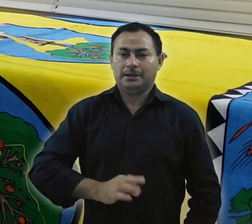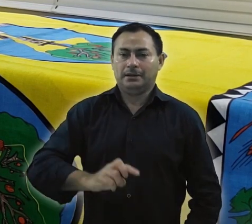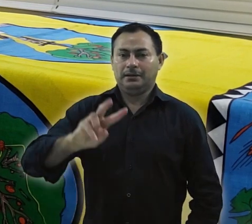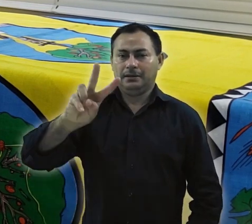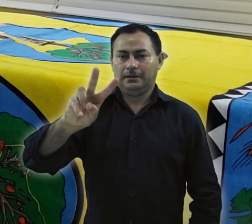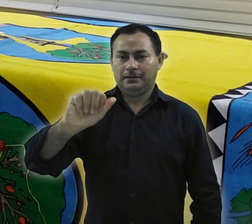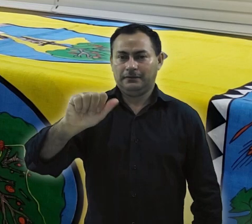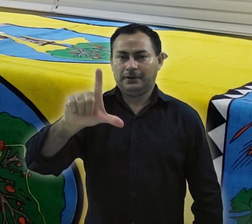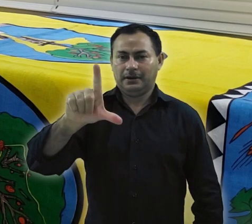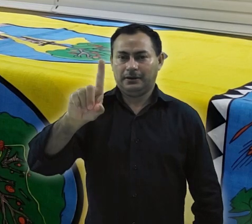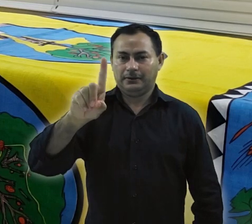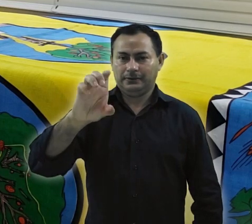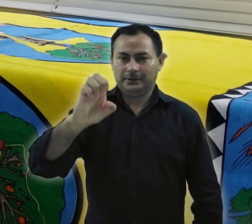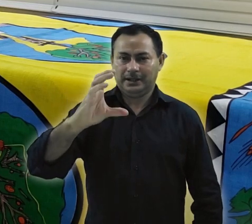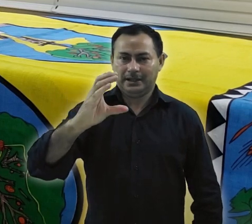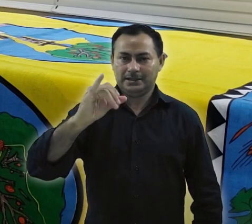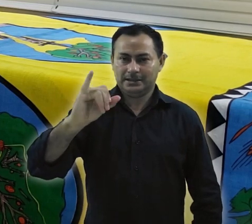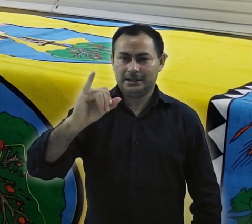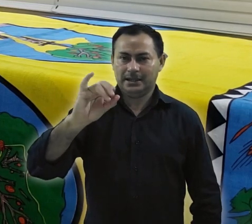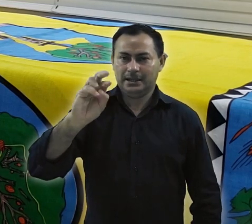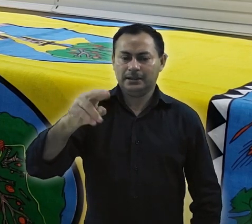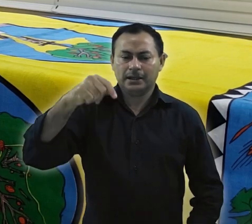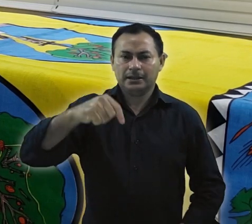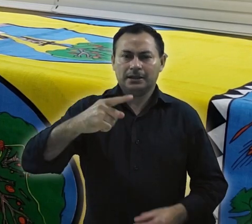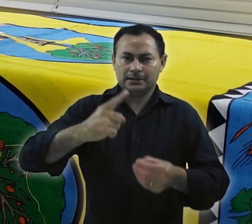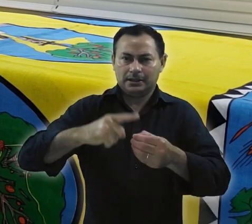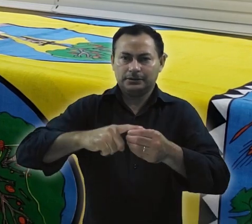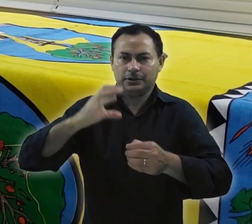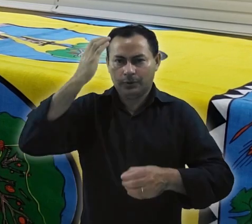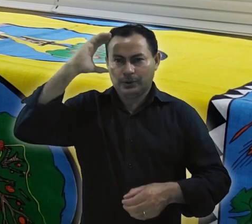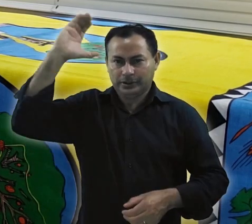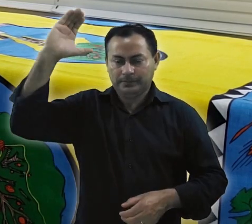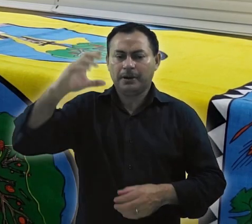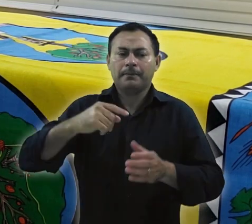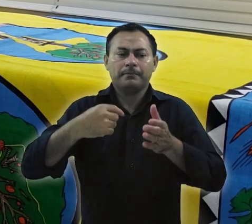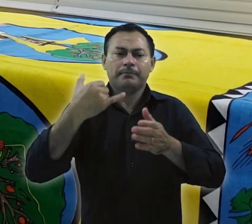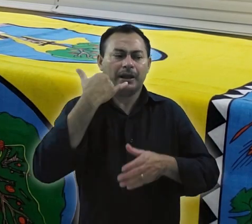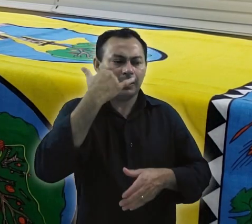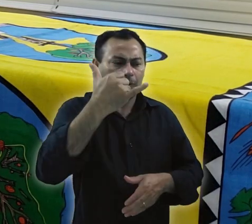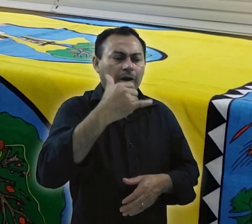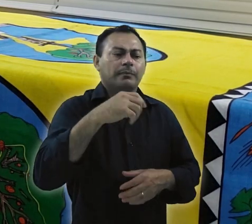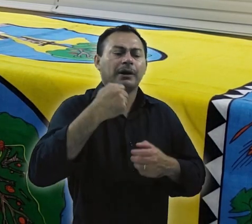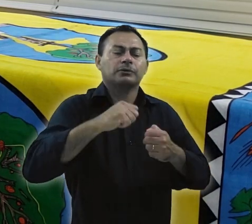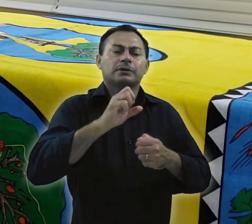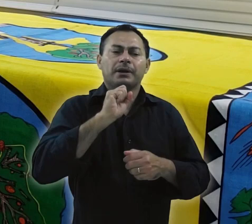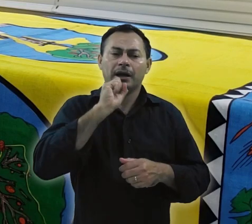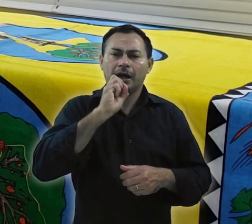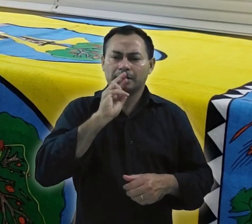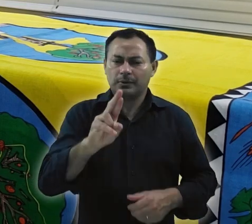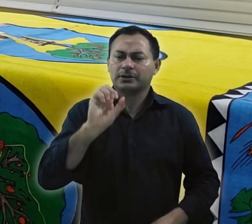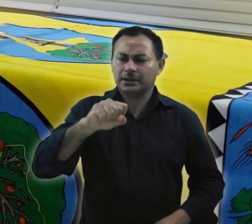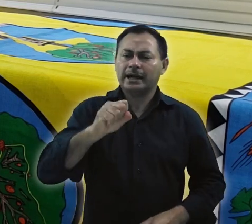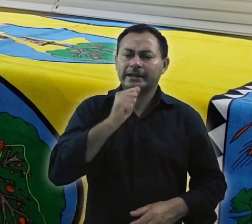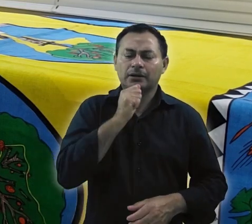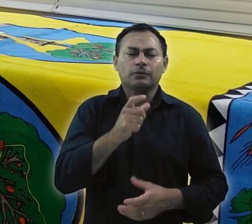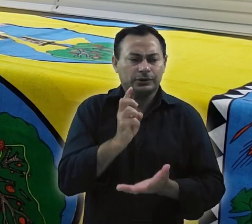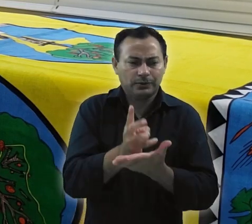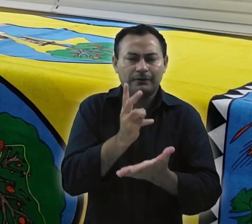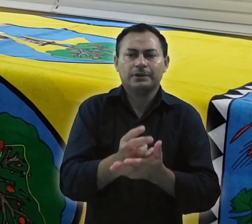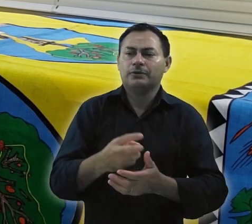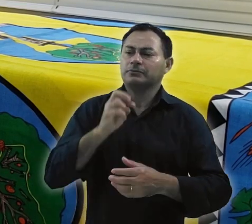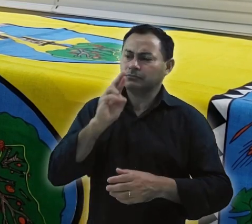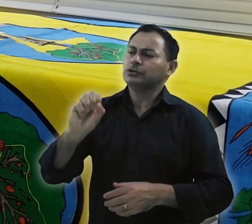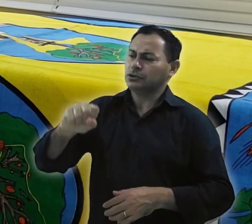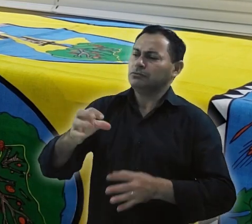Padre Valdeci, aqui de Curitiba, ligou e perguntou se o meu sim ainda estaria em pé. Eu falei, sim,